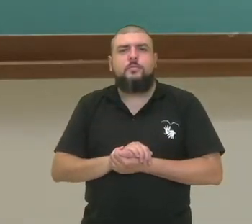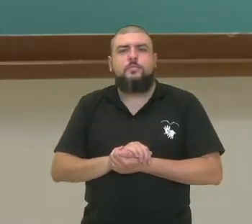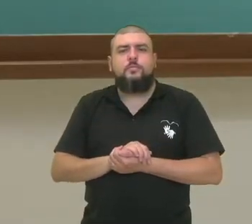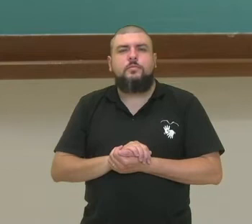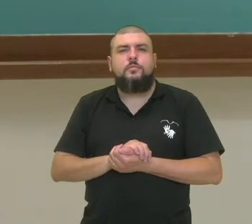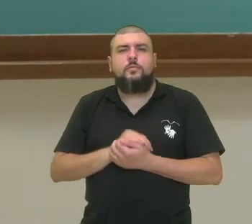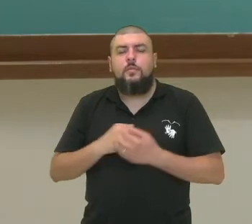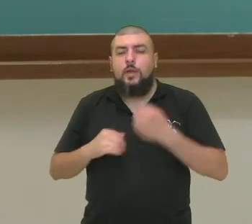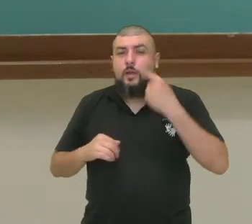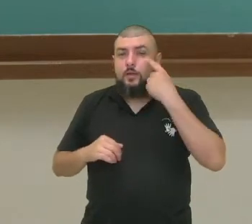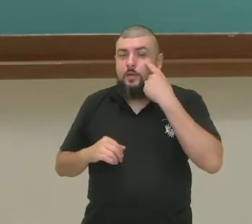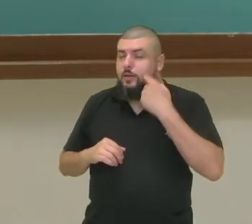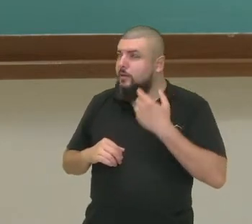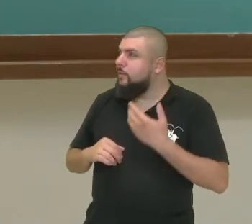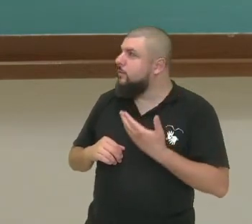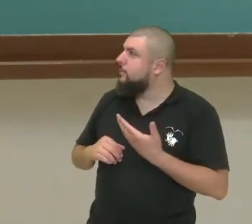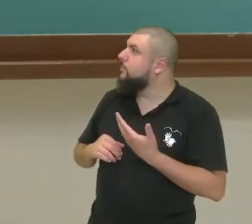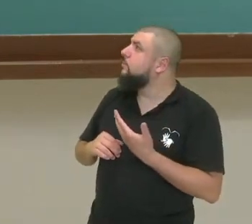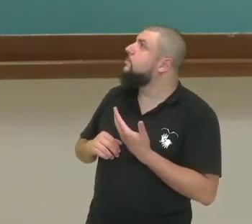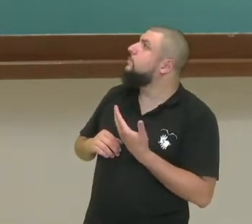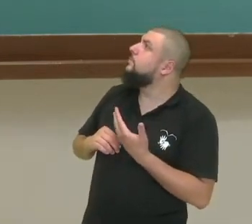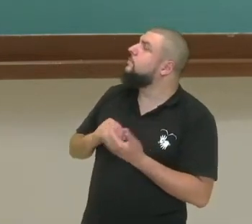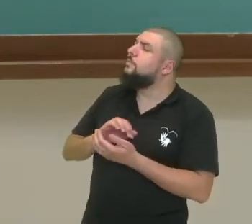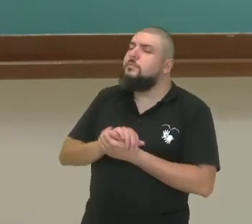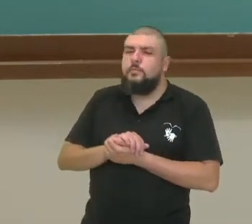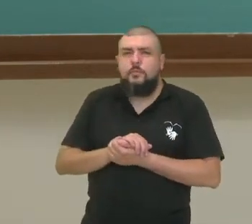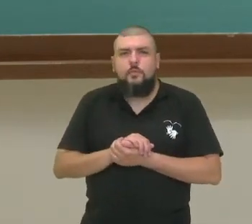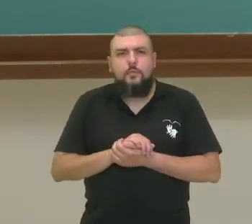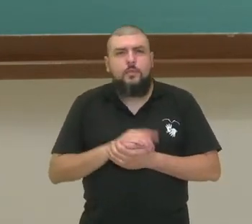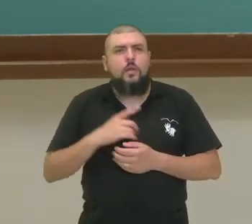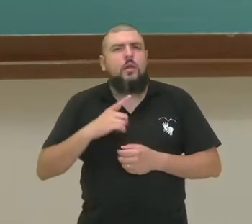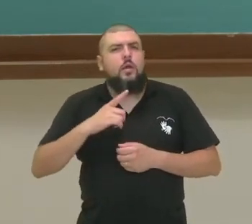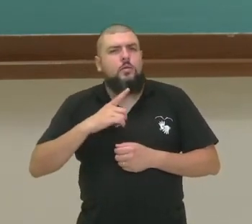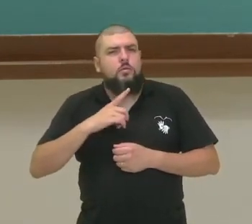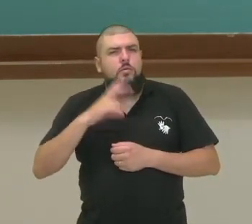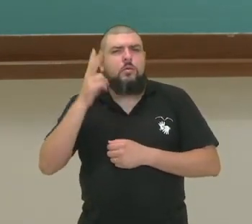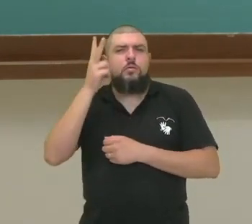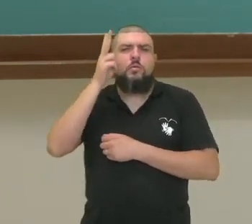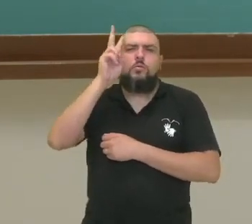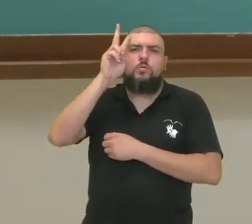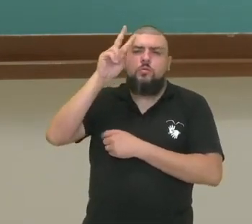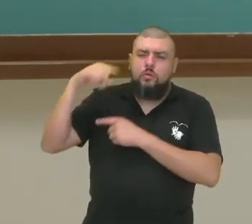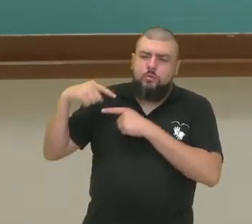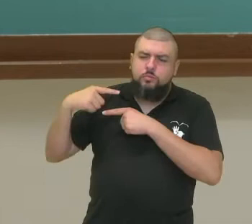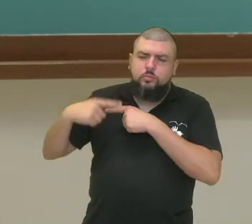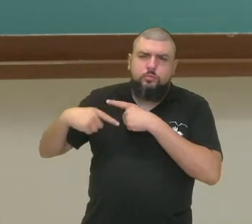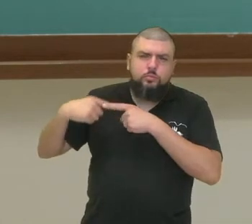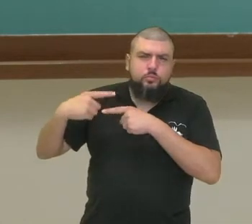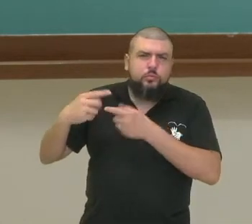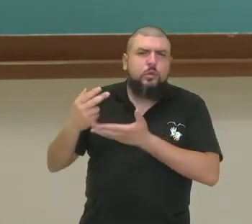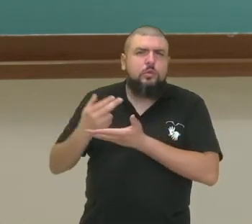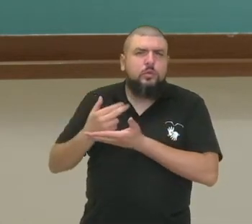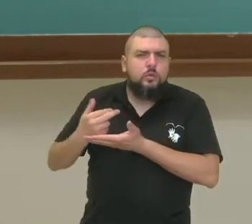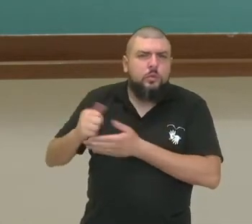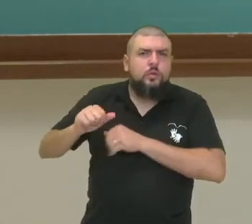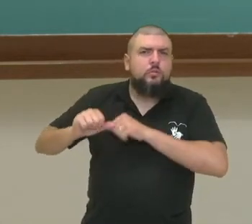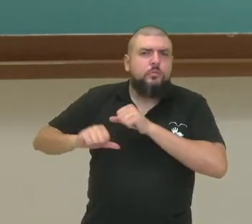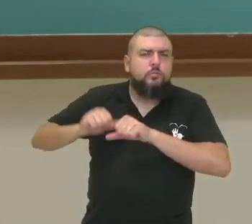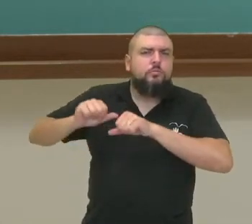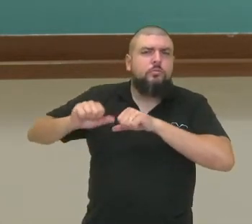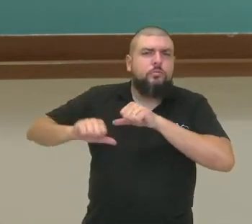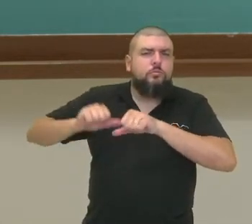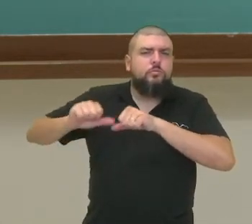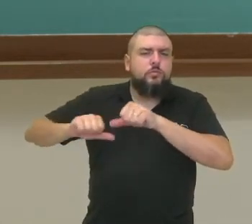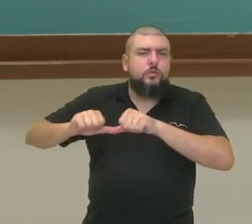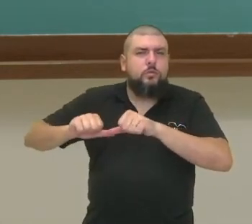armas, interessante pensar que existe todo um histórico para a construção desses elementos simbólicos. Nem sempre ele foi assim, tá?